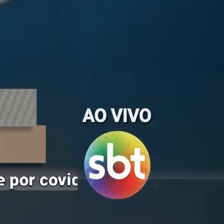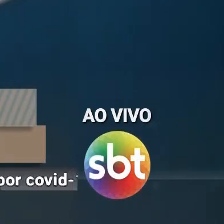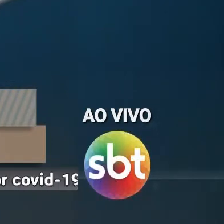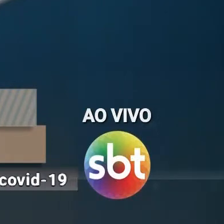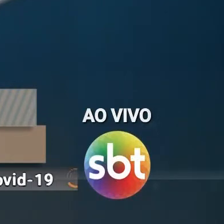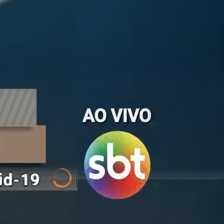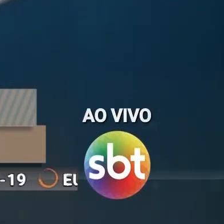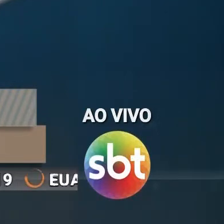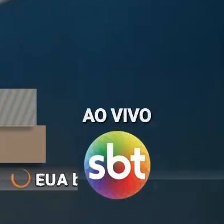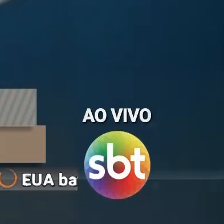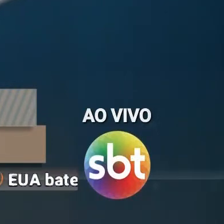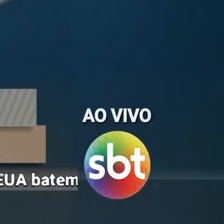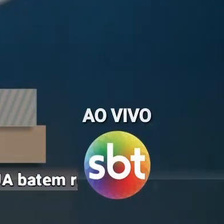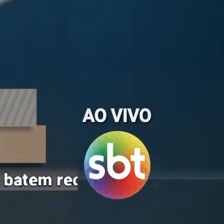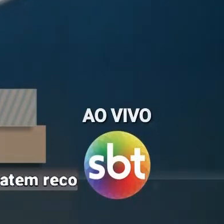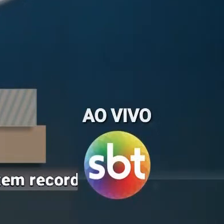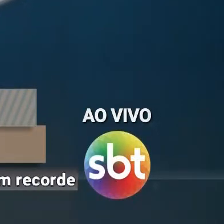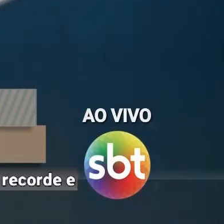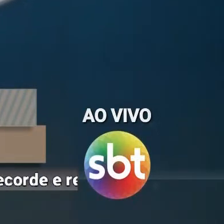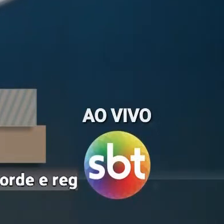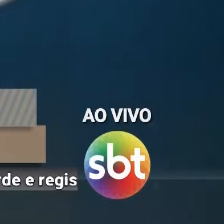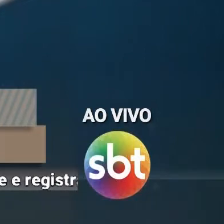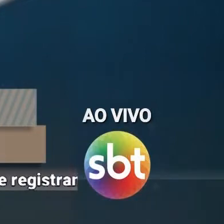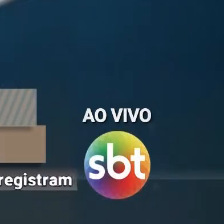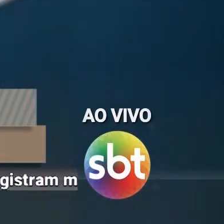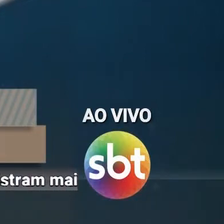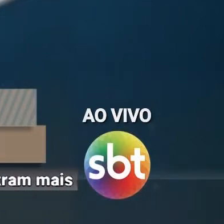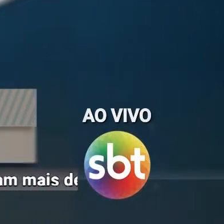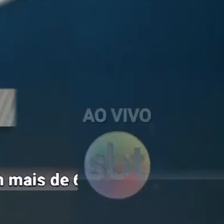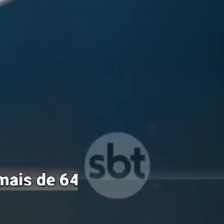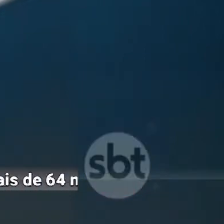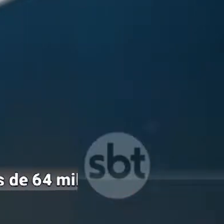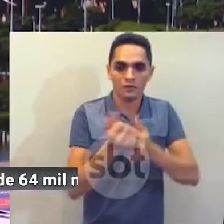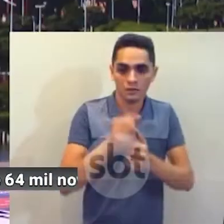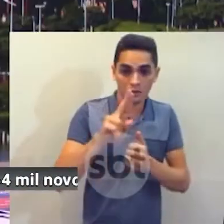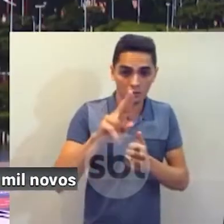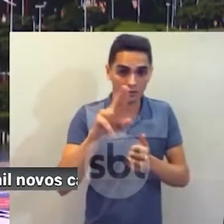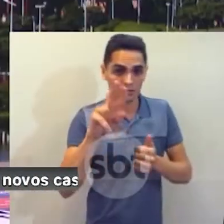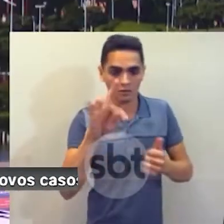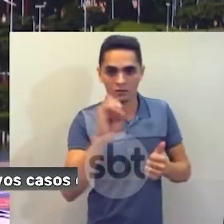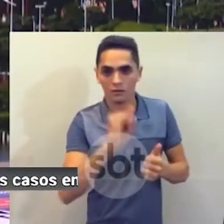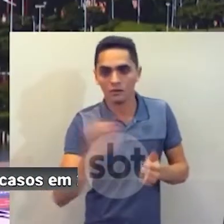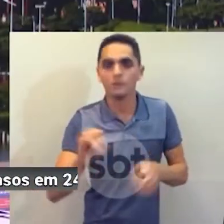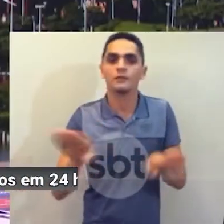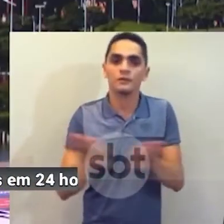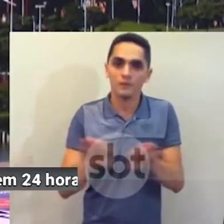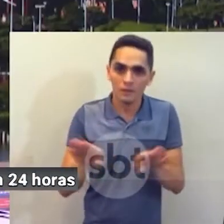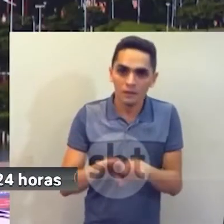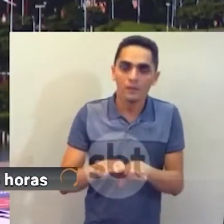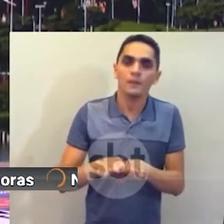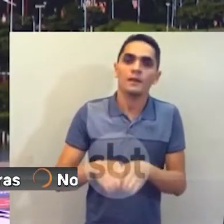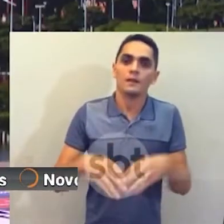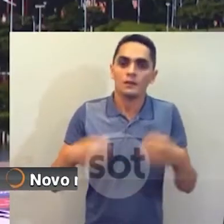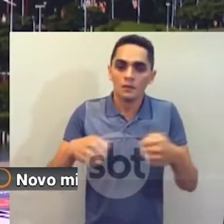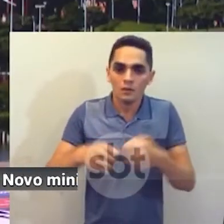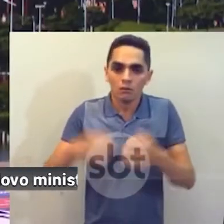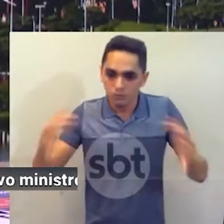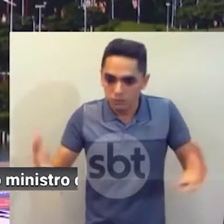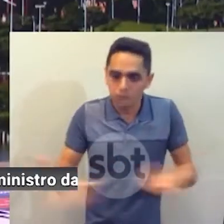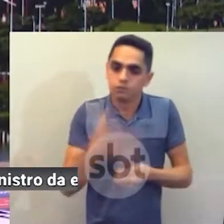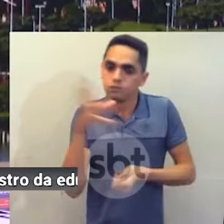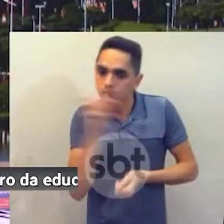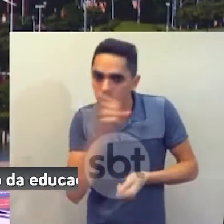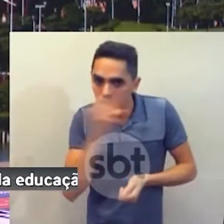aqui de rio preto ao denis amorim falou sobre essa parceria vamos ouvir levamos em consideração tanta agilidade